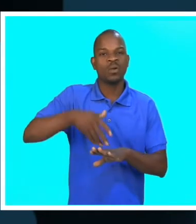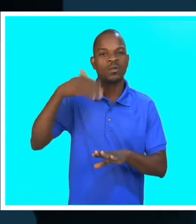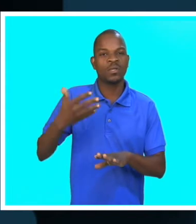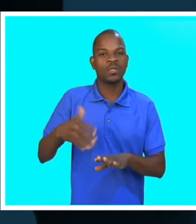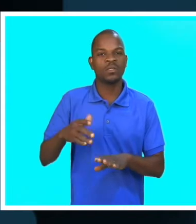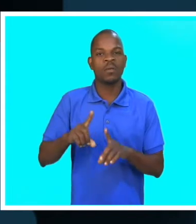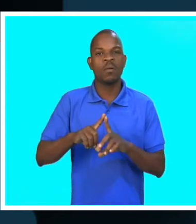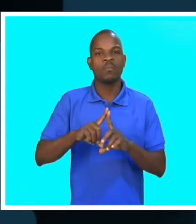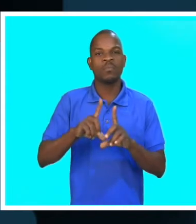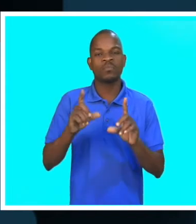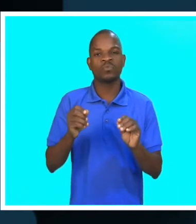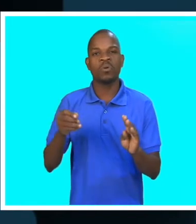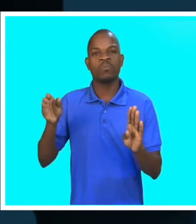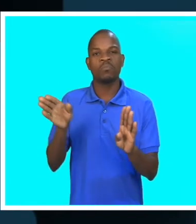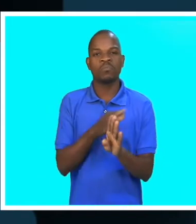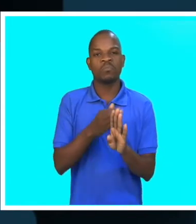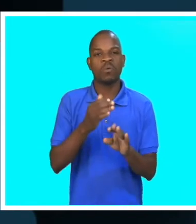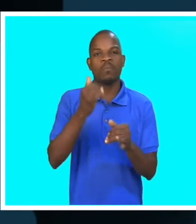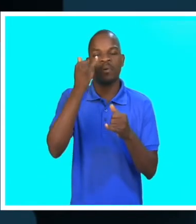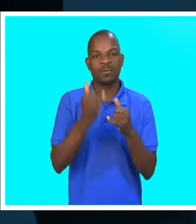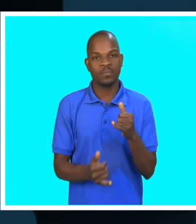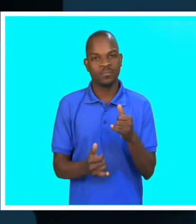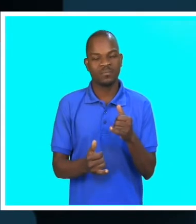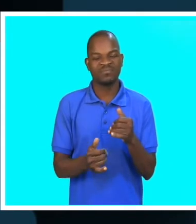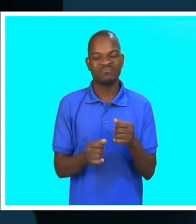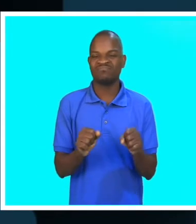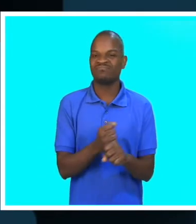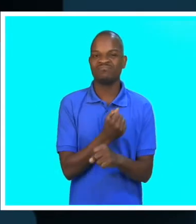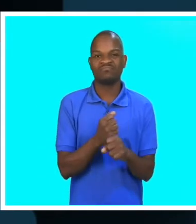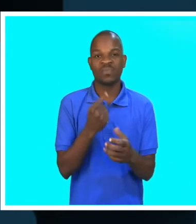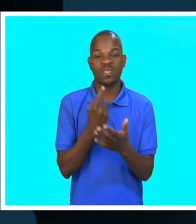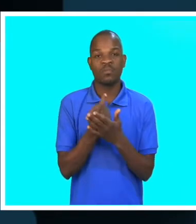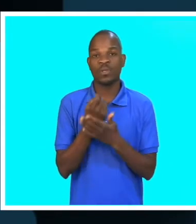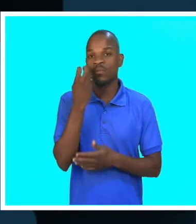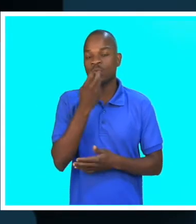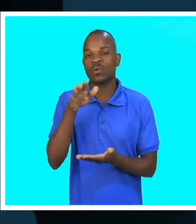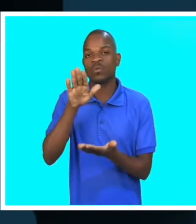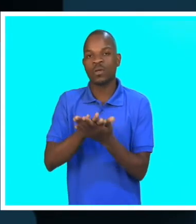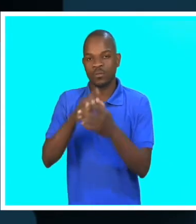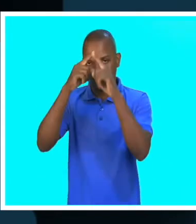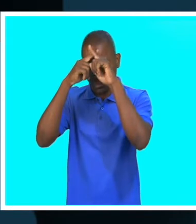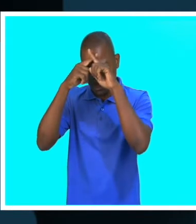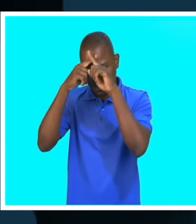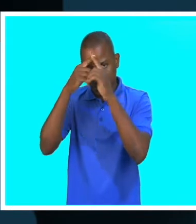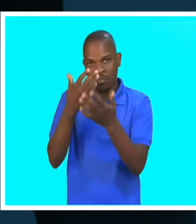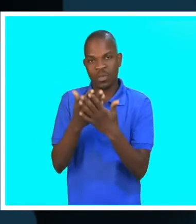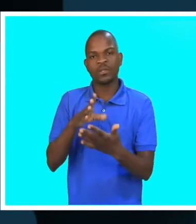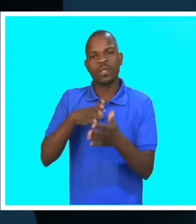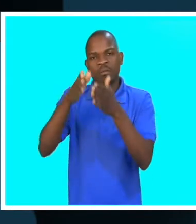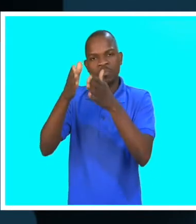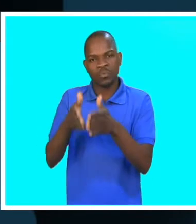para resolver situações de violência doméstica. Procurem as esquadras mais próximas. Temos lá um agente da